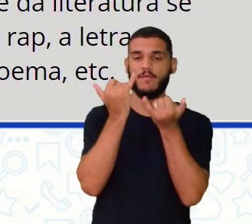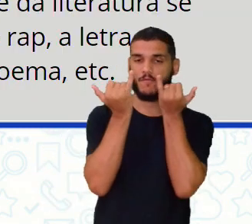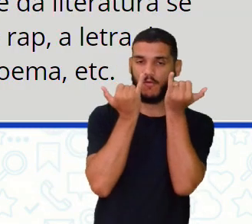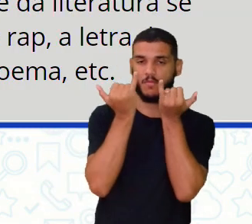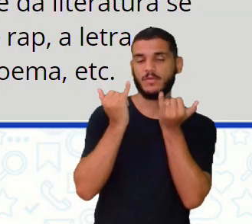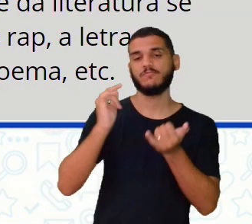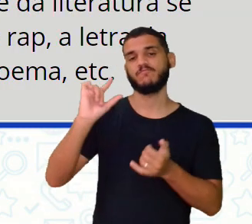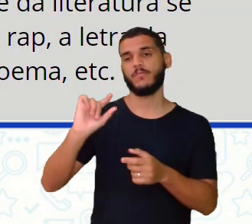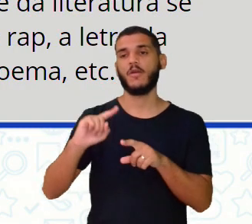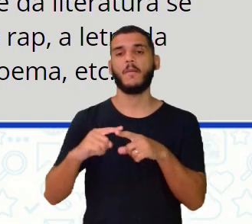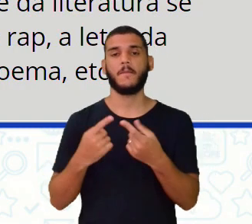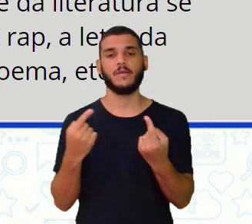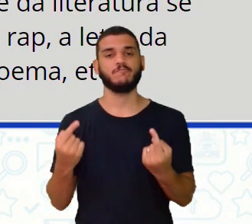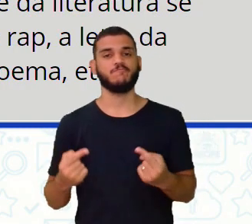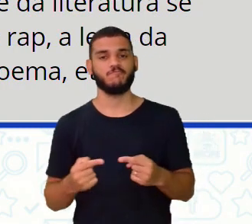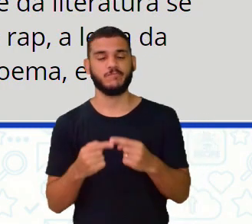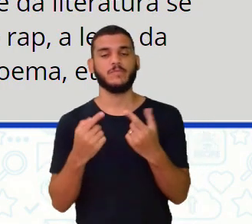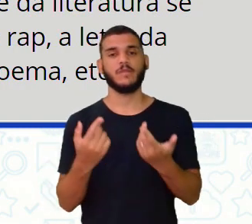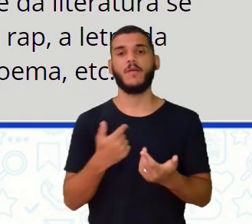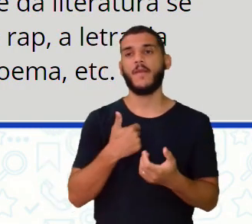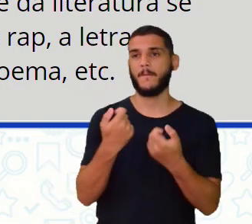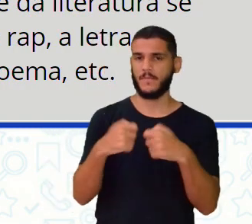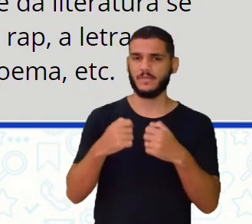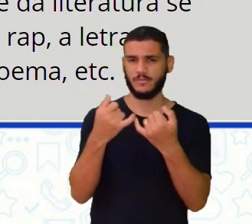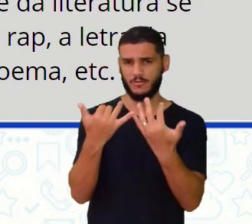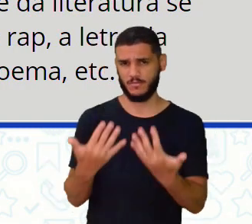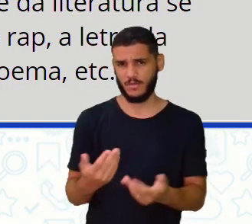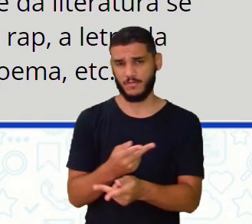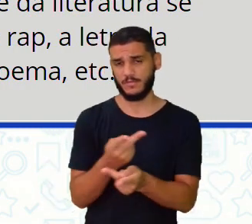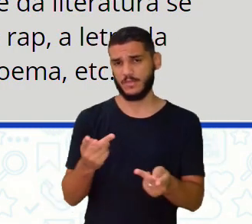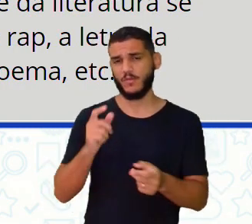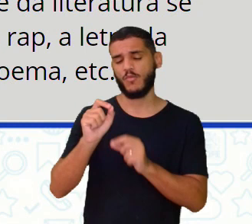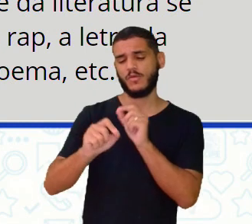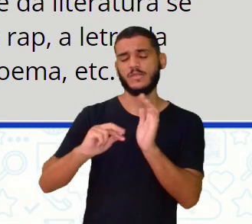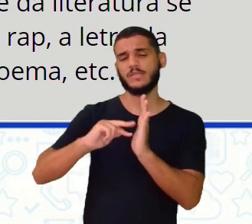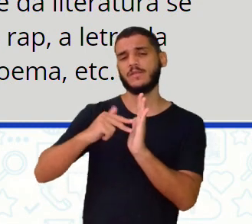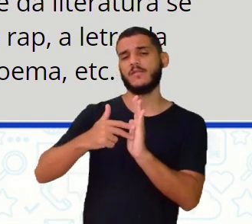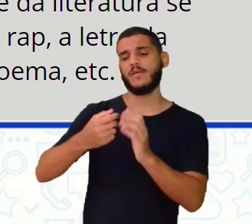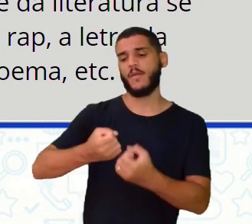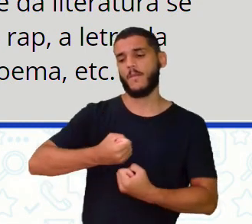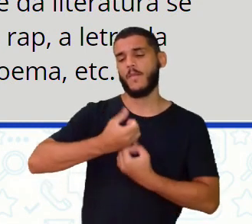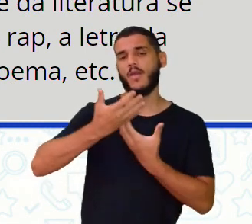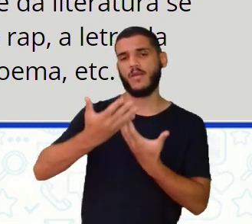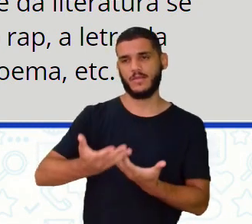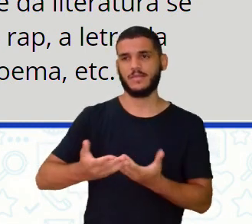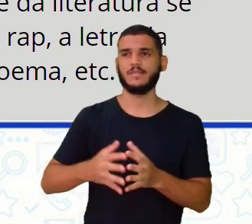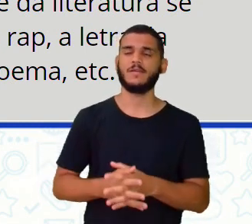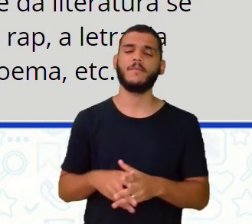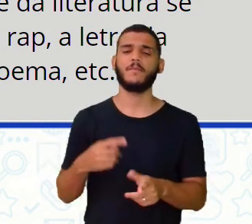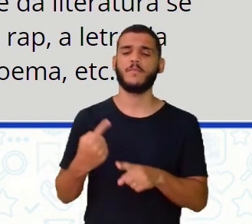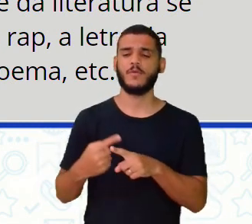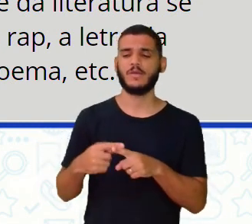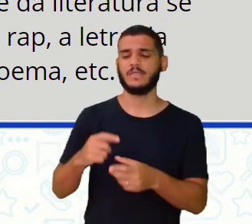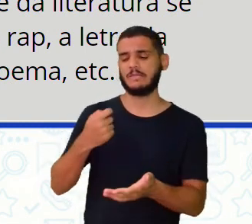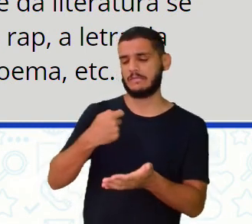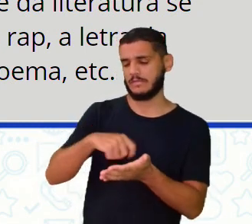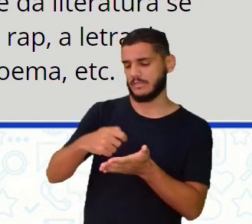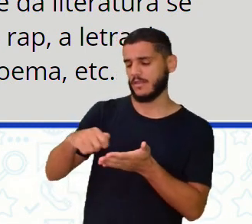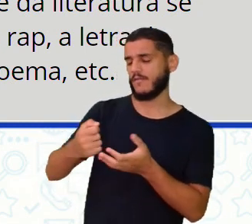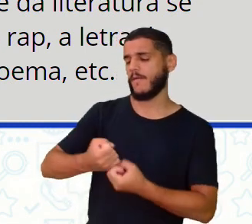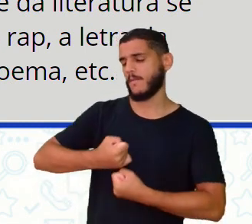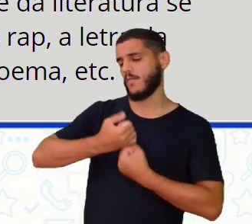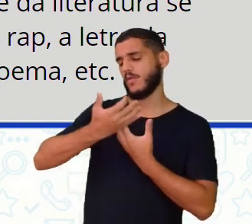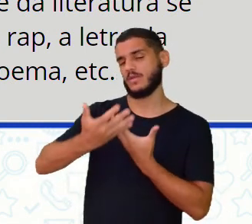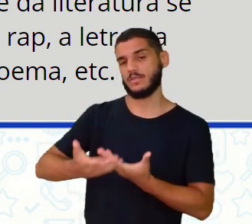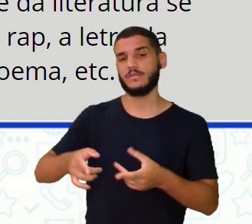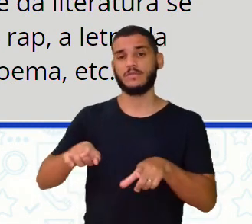sobre ele. E aí eu tenho que falar para vocês o que é poesia, não é? Que ele se debruçava, fazia poesia.